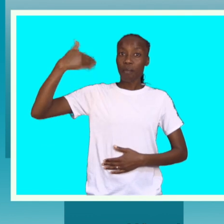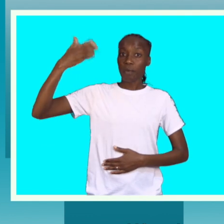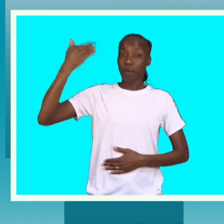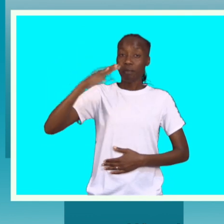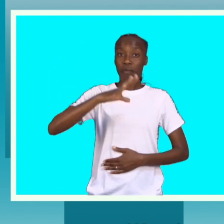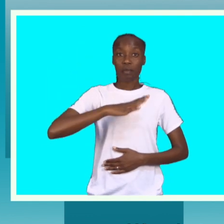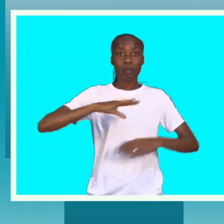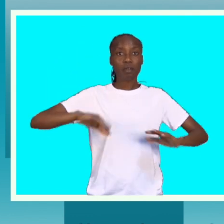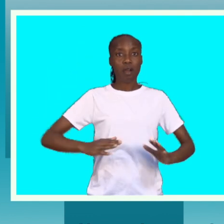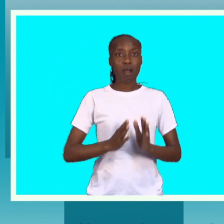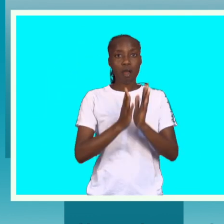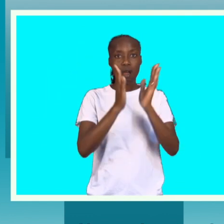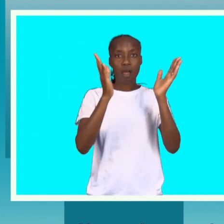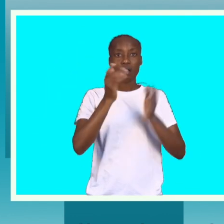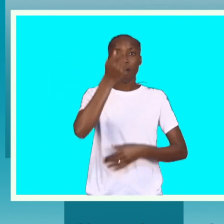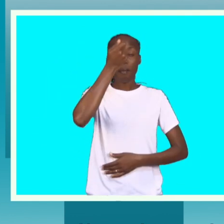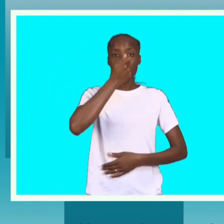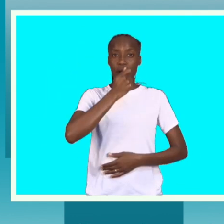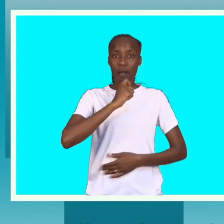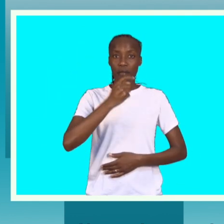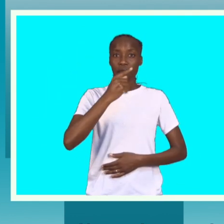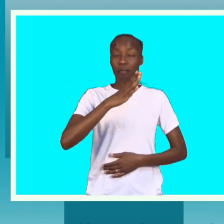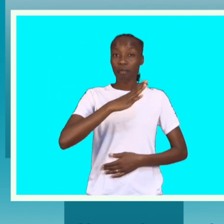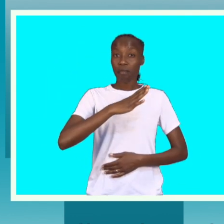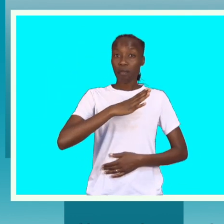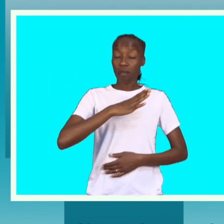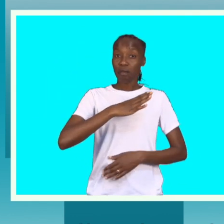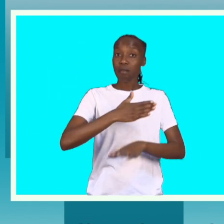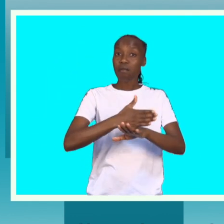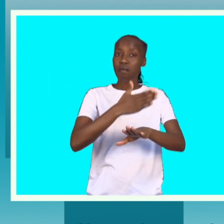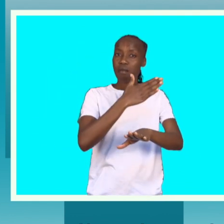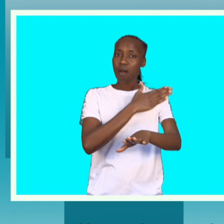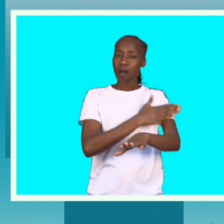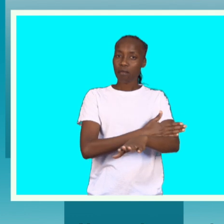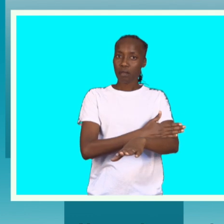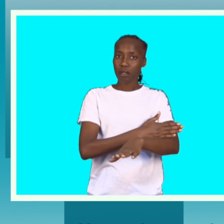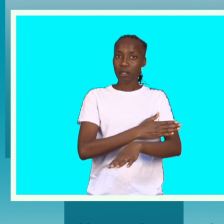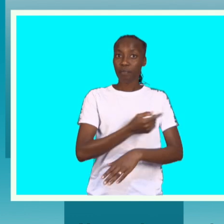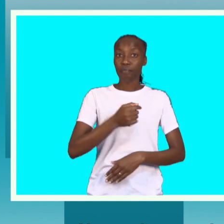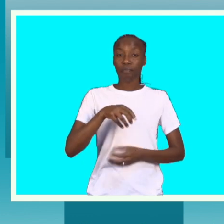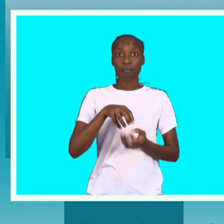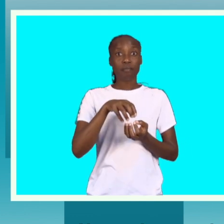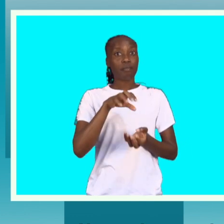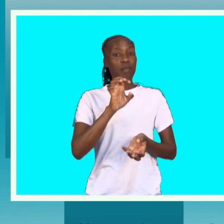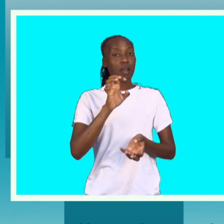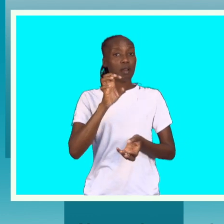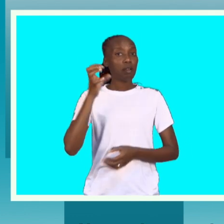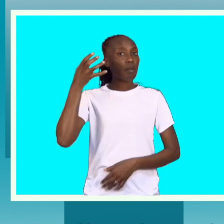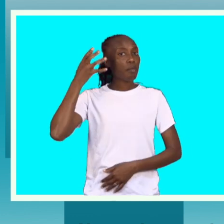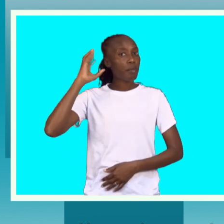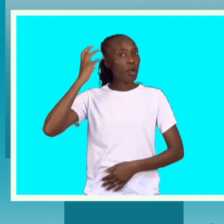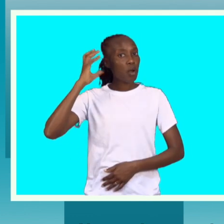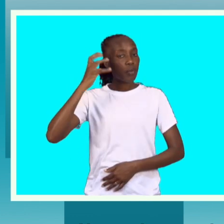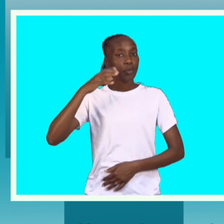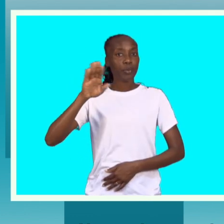mangueira. Então, nesse tempo mesmo, eu sustei o barulho daquela